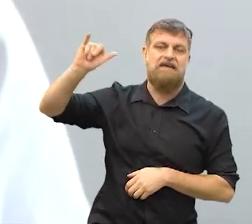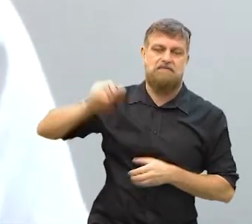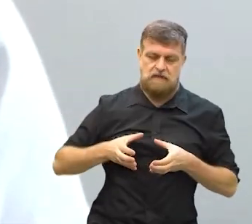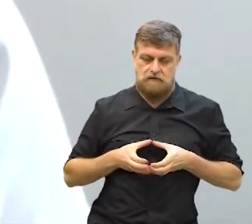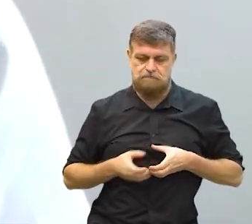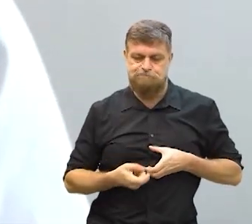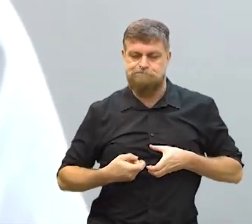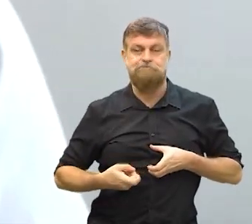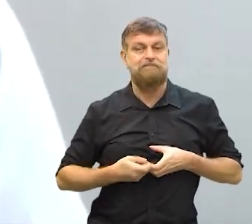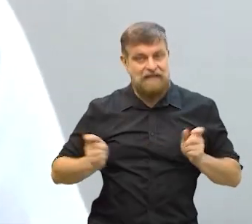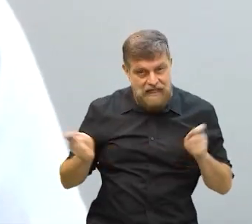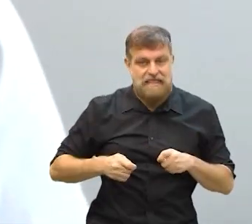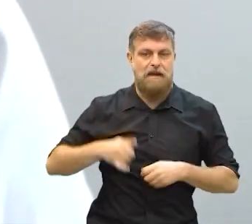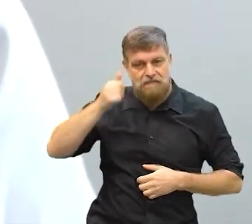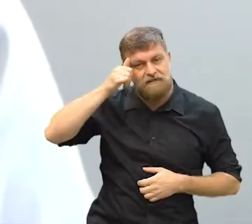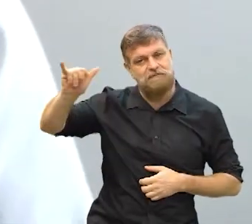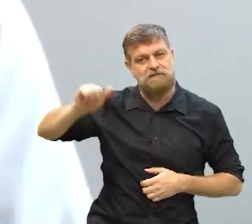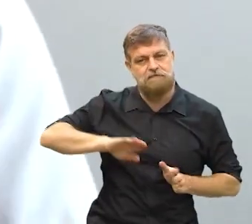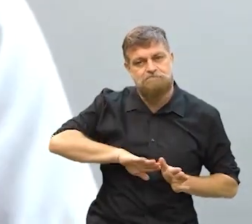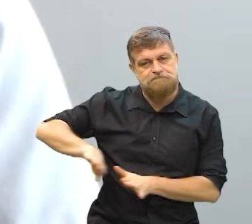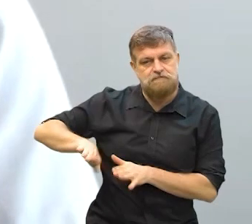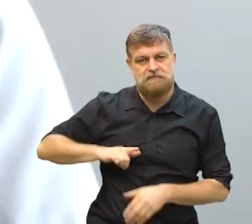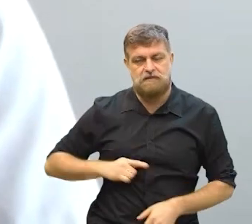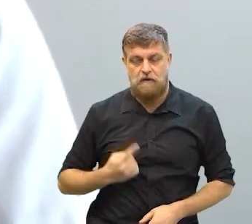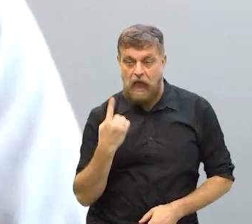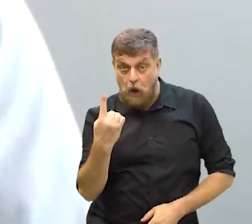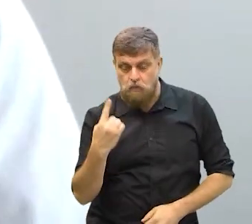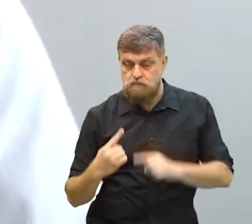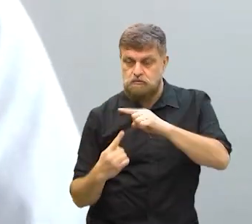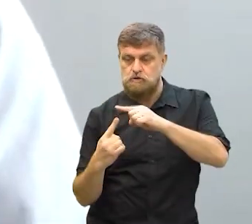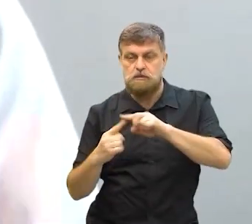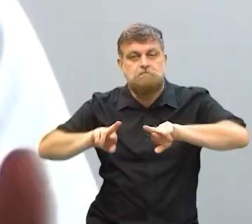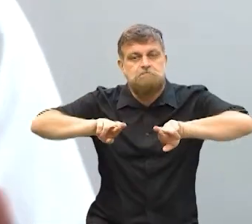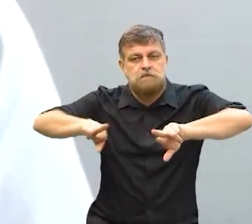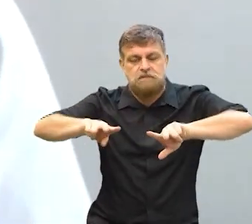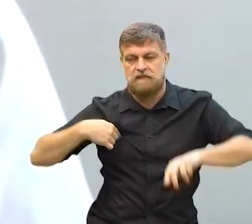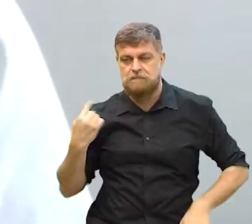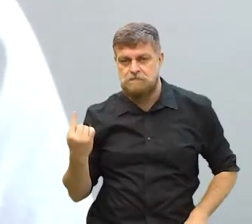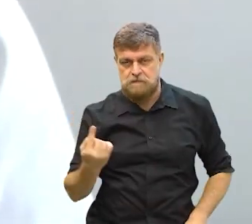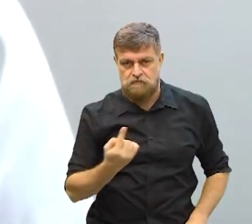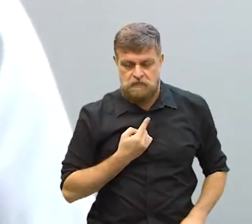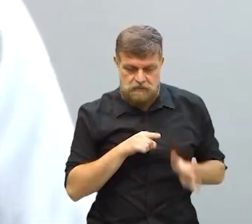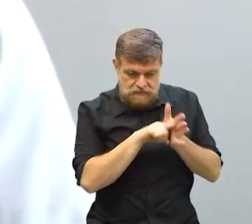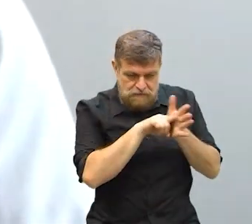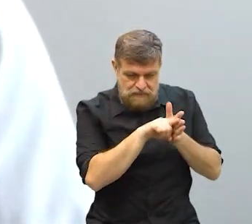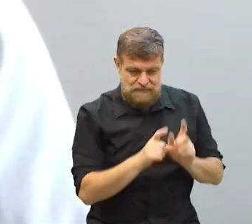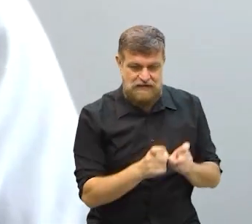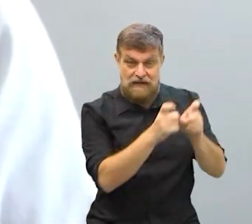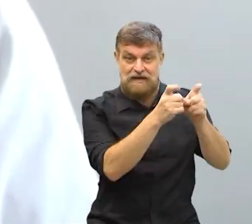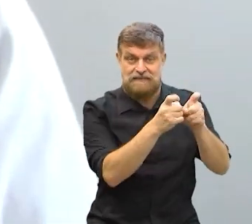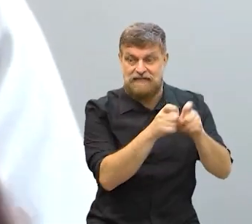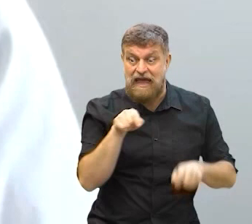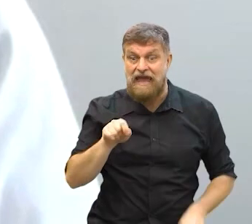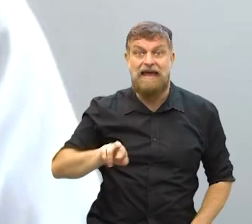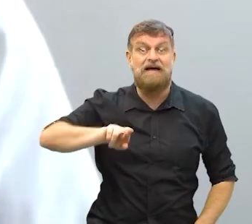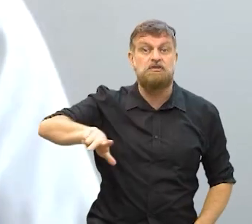prevenir o surgimento do câncer do colo do útero. Então, por isso que eu disse que é uma exceção. Então, isso foge completamente à nossa rotina dentro da oncologia,